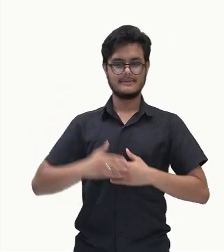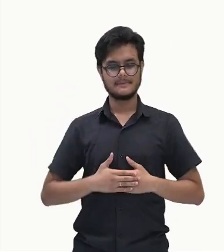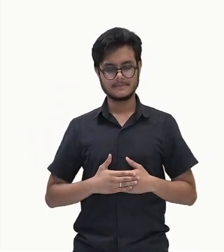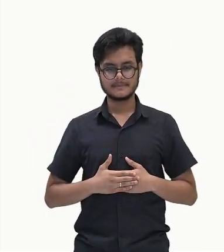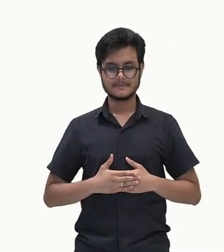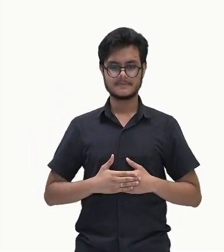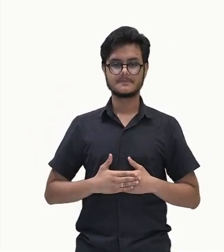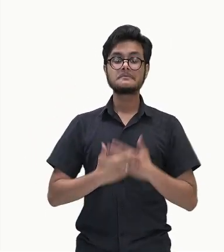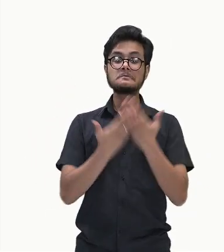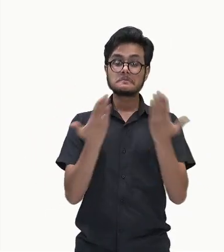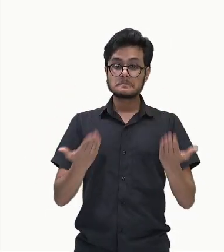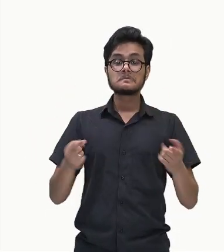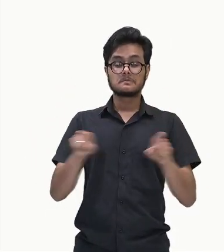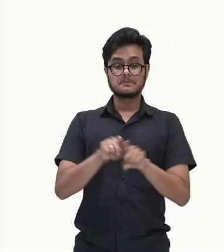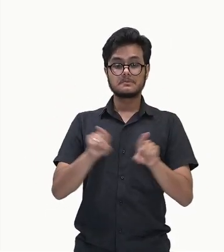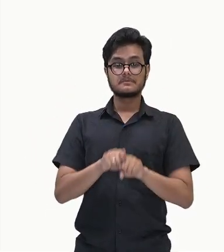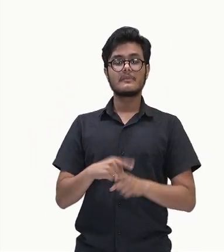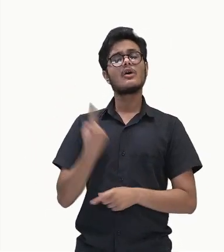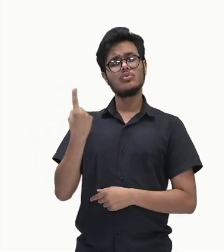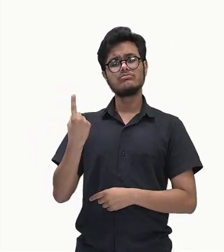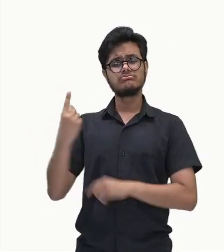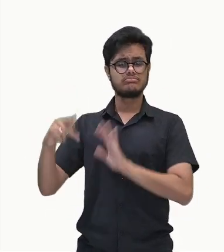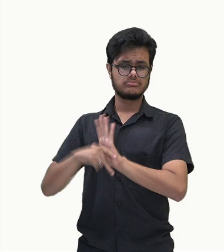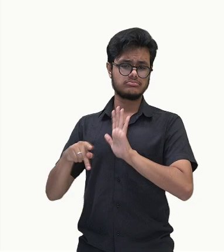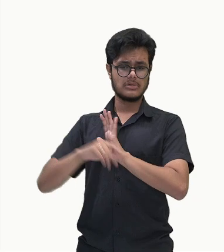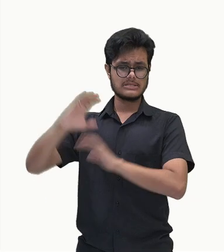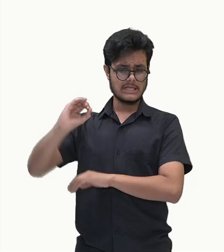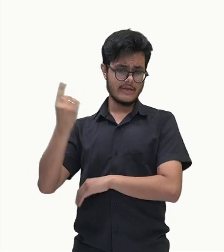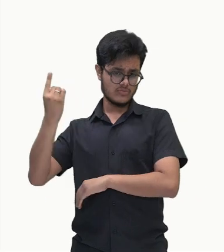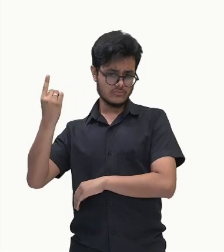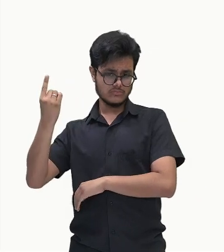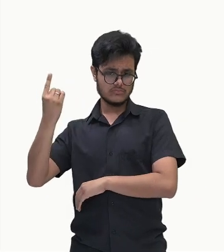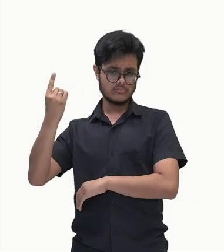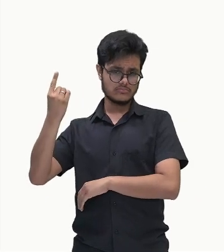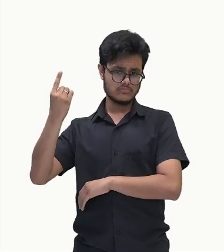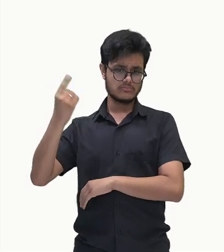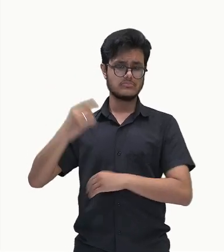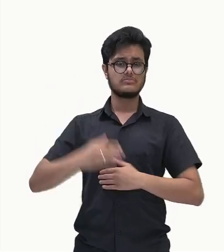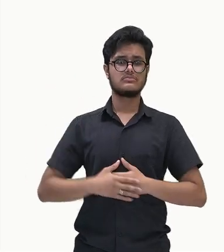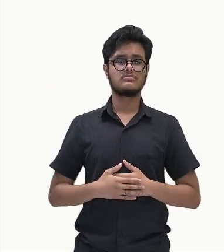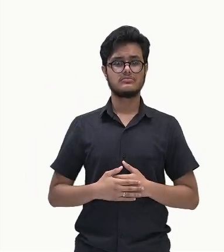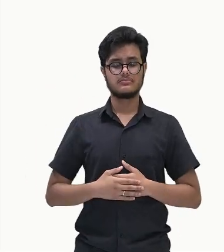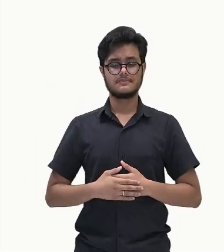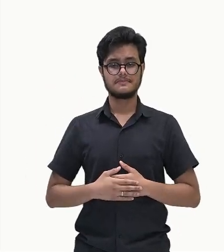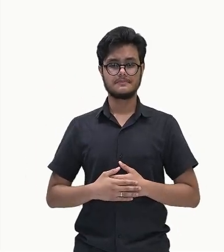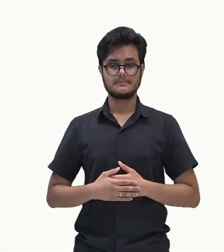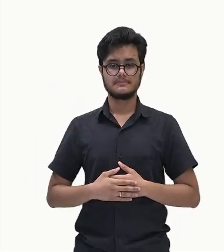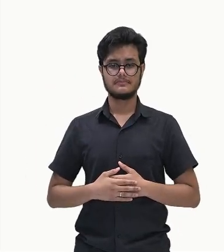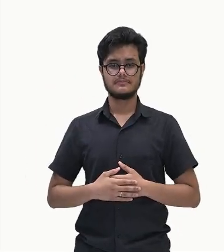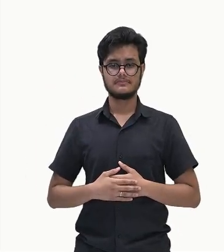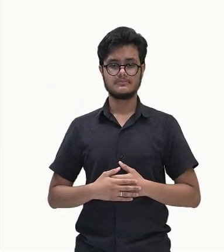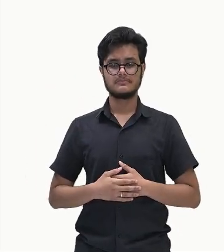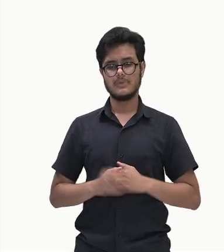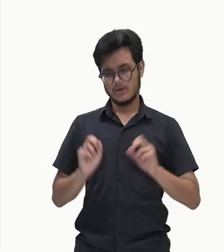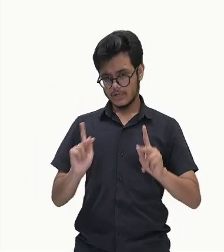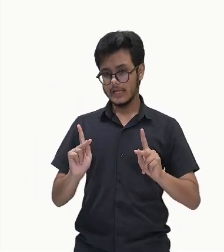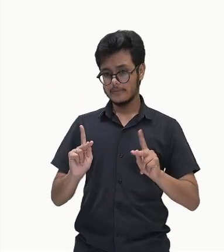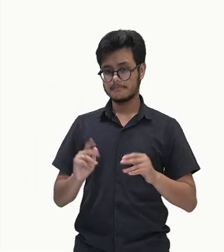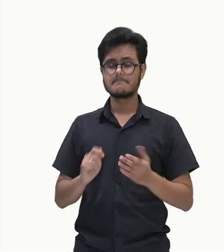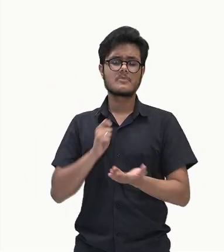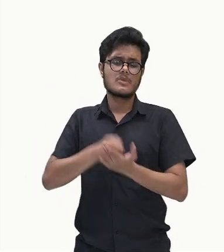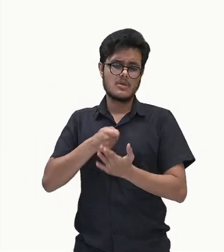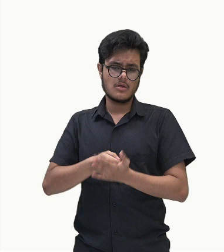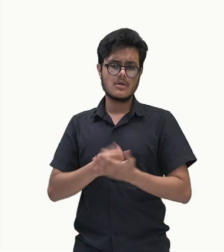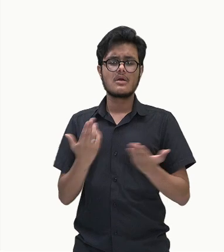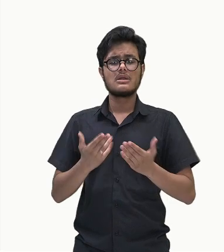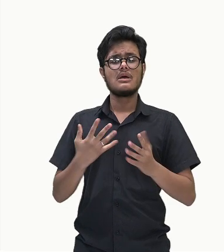e um que Obrigatoriamente vai ser o zero e um que Obrigatoriamente vai ser o um Então é só